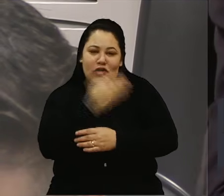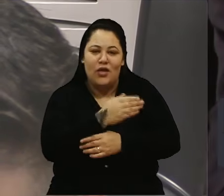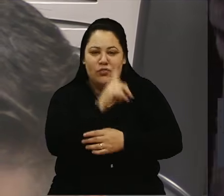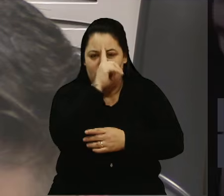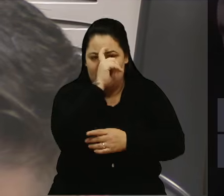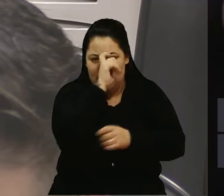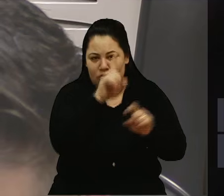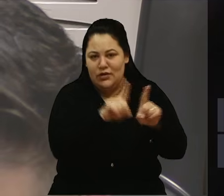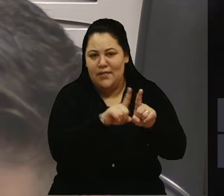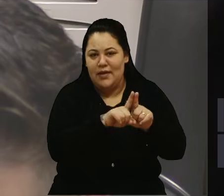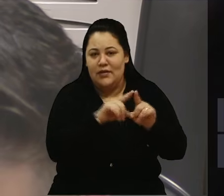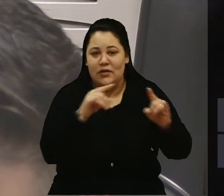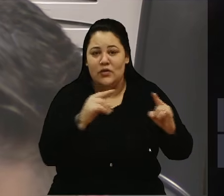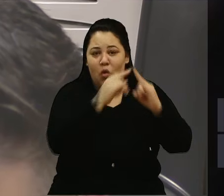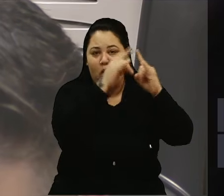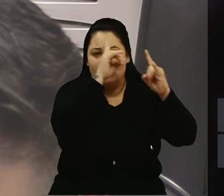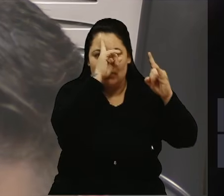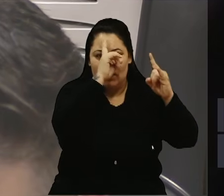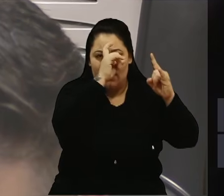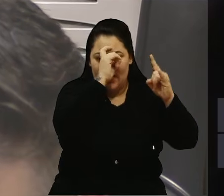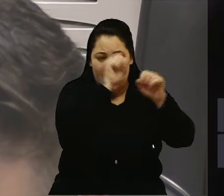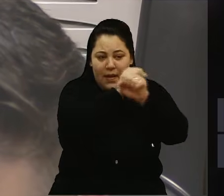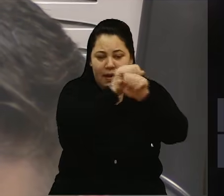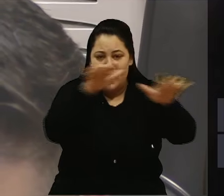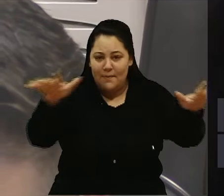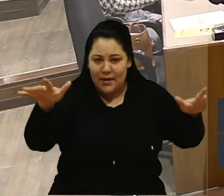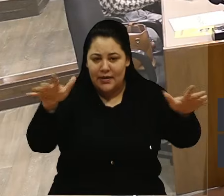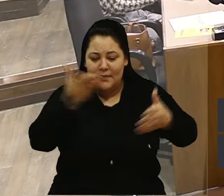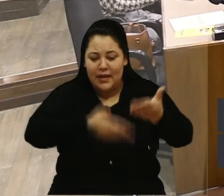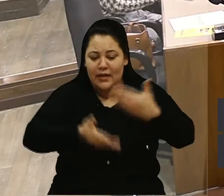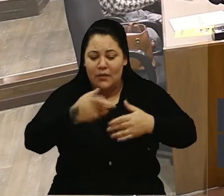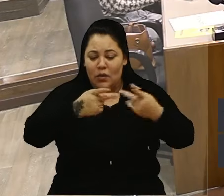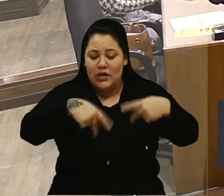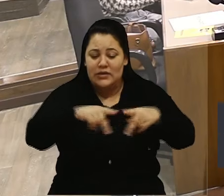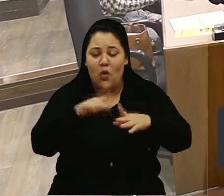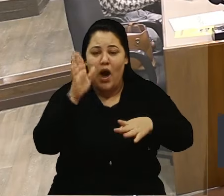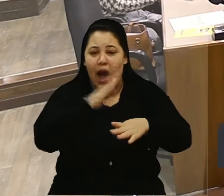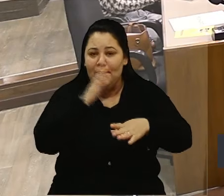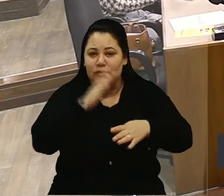causa. Hospital de campanha para ontem. Vereador Rafael, parabéns. Vereador.